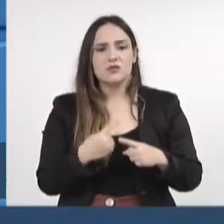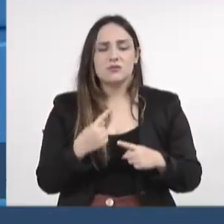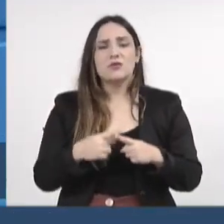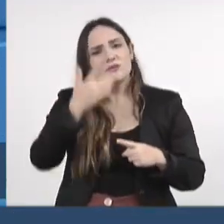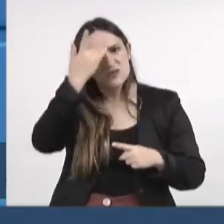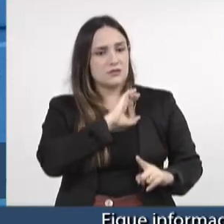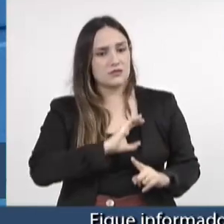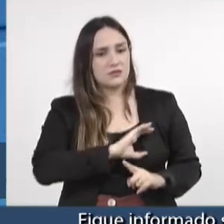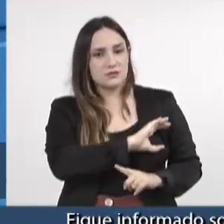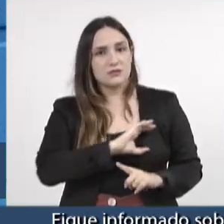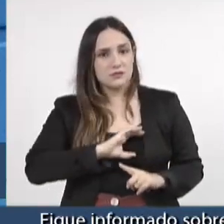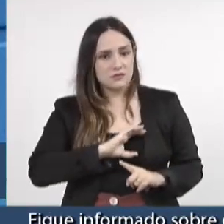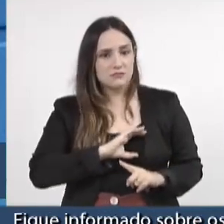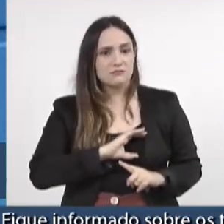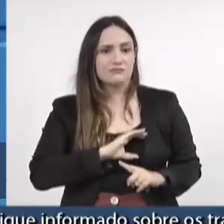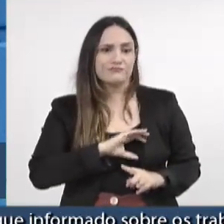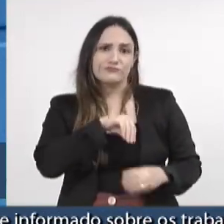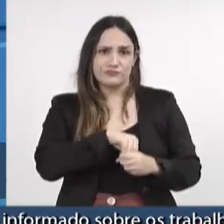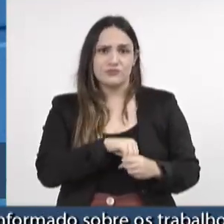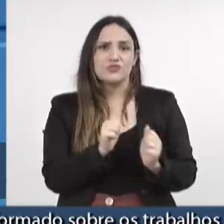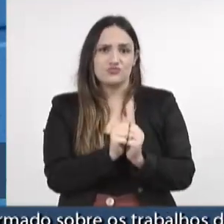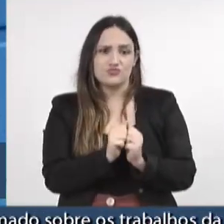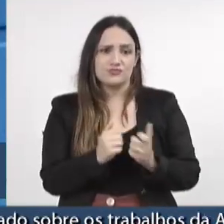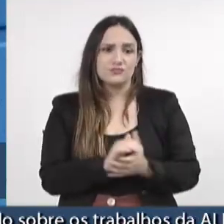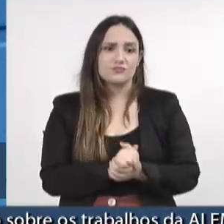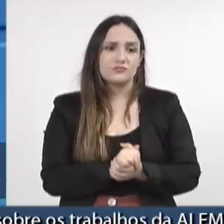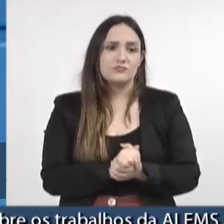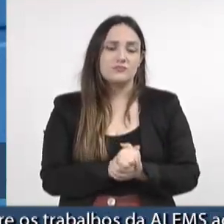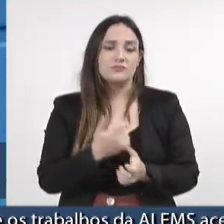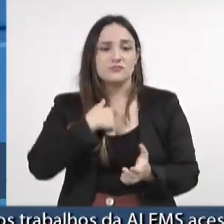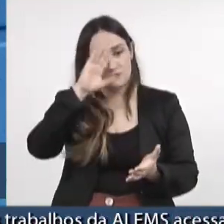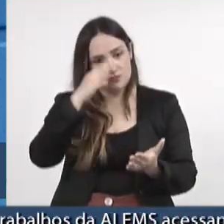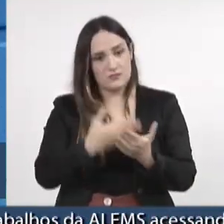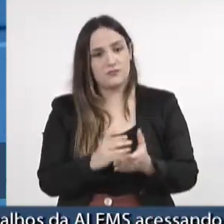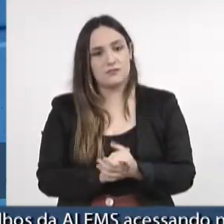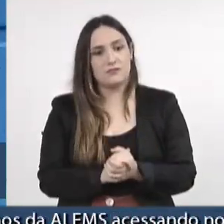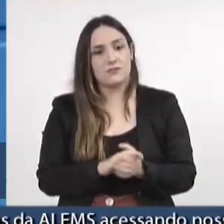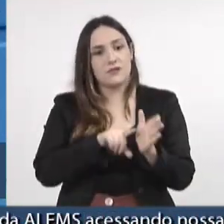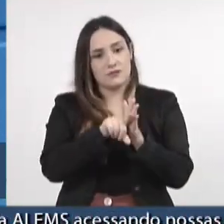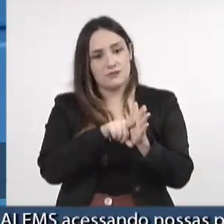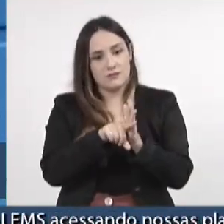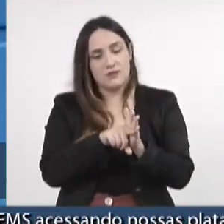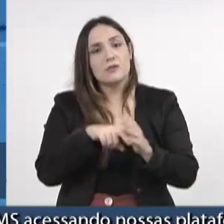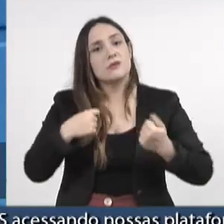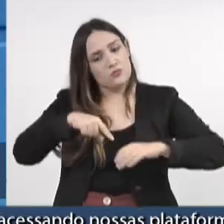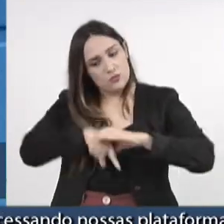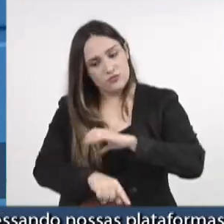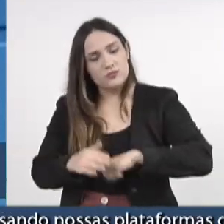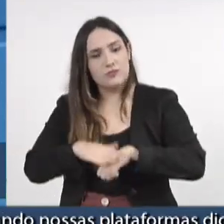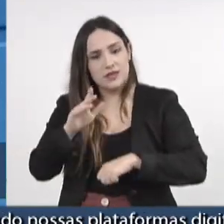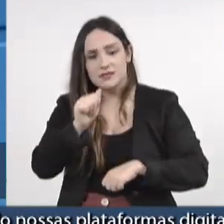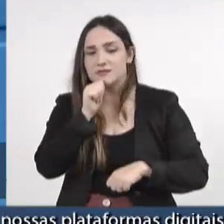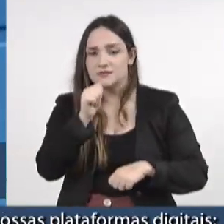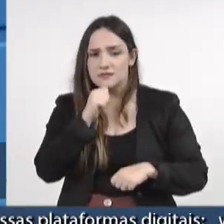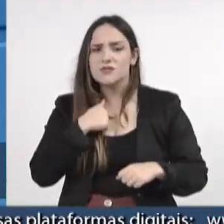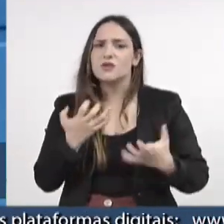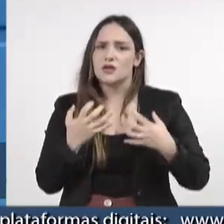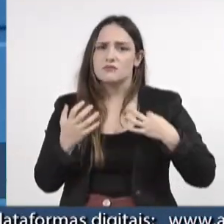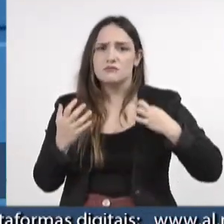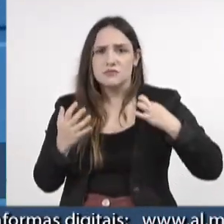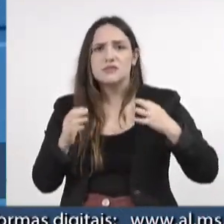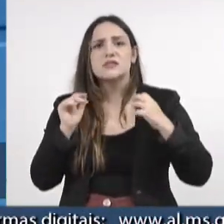fazendo essa denúncia, nada mais justo do que a gente abrir, que tem fato determinado, uma